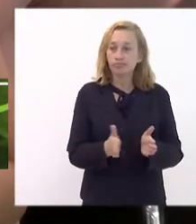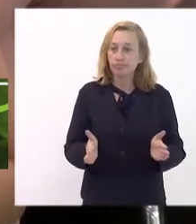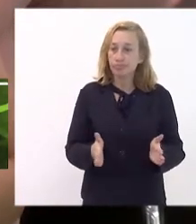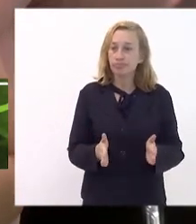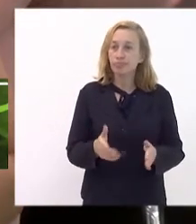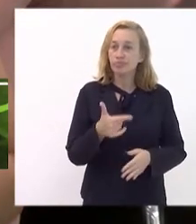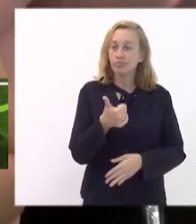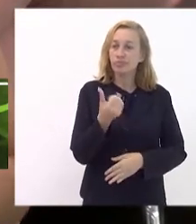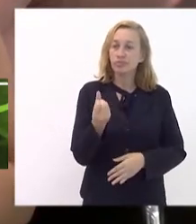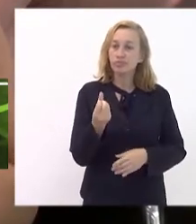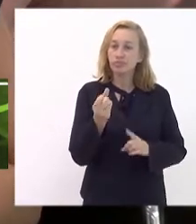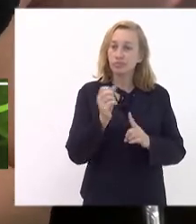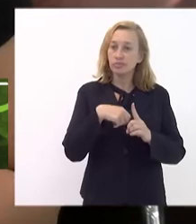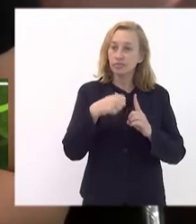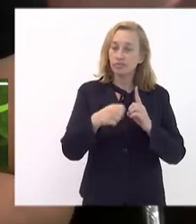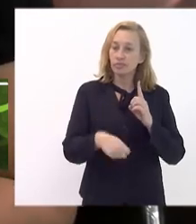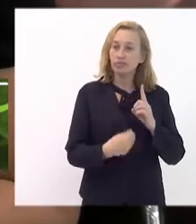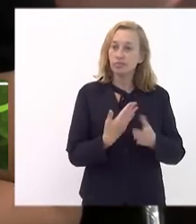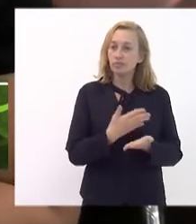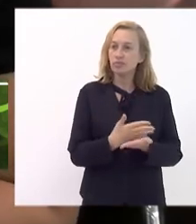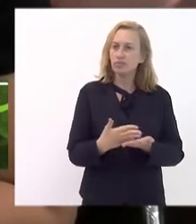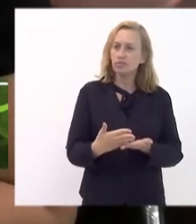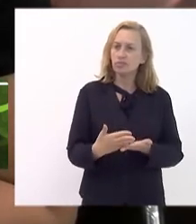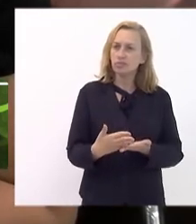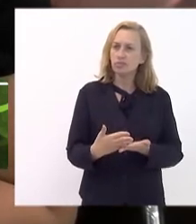de 16 meses. A gente começou em...